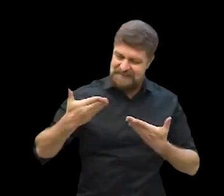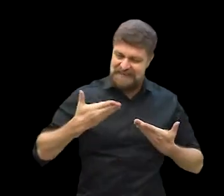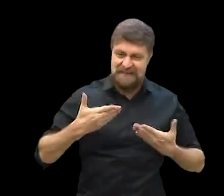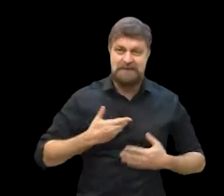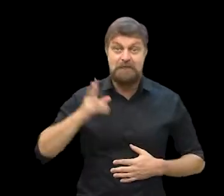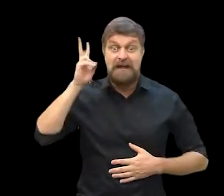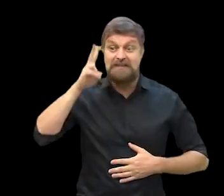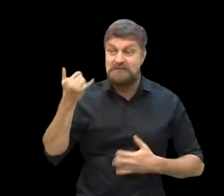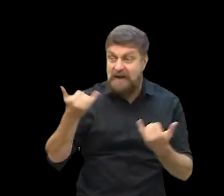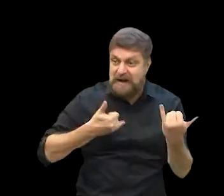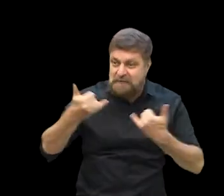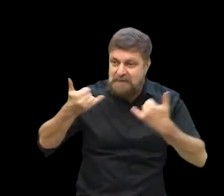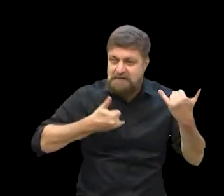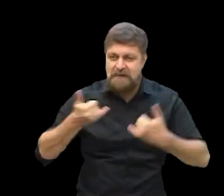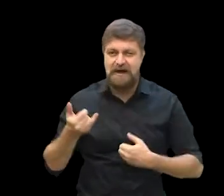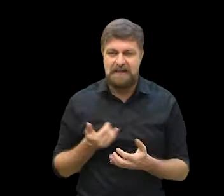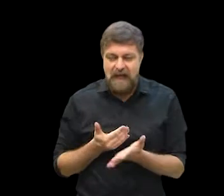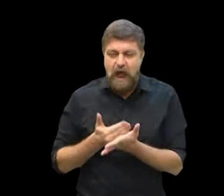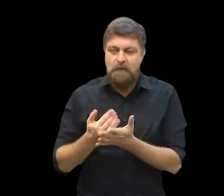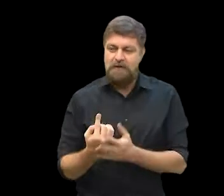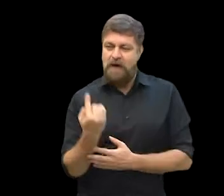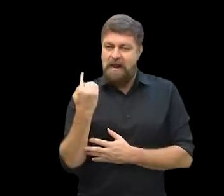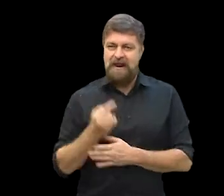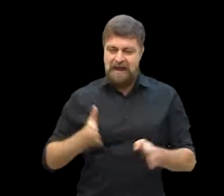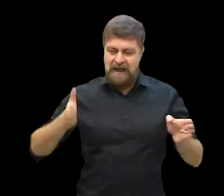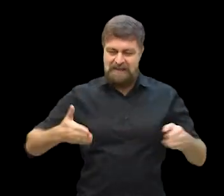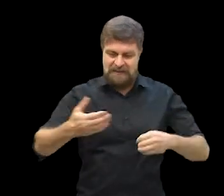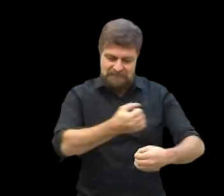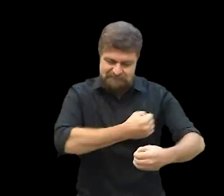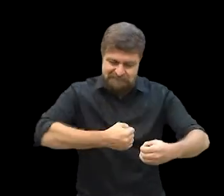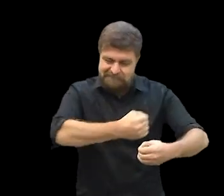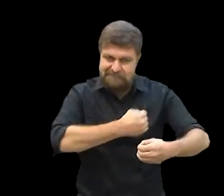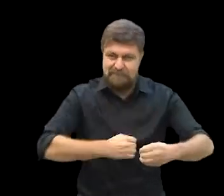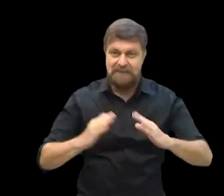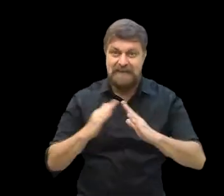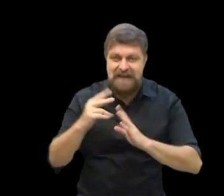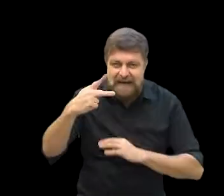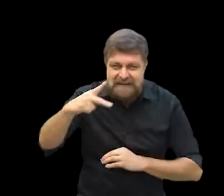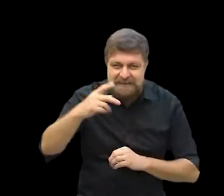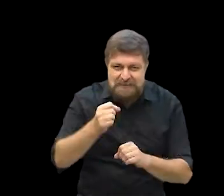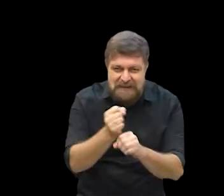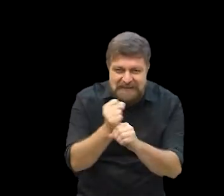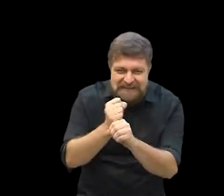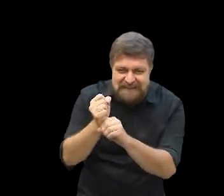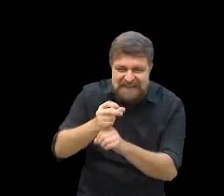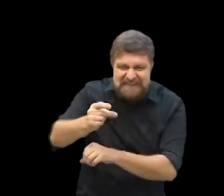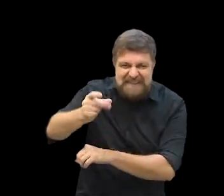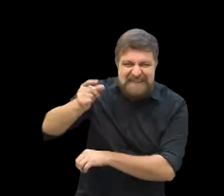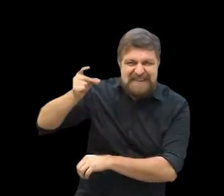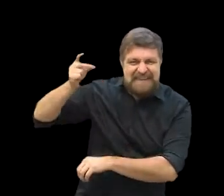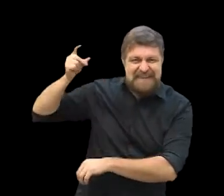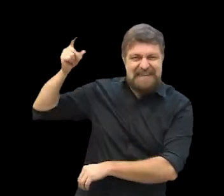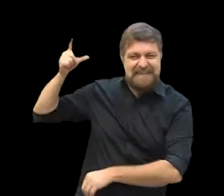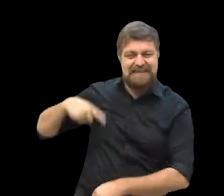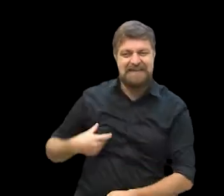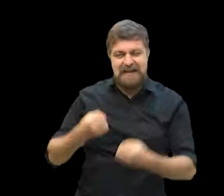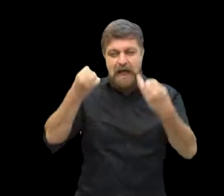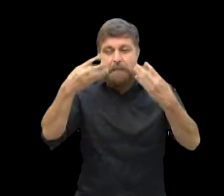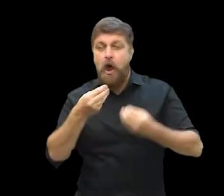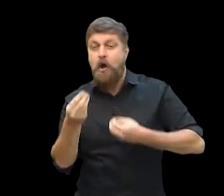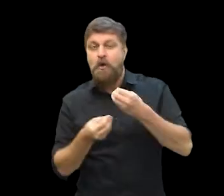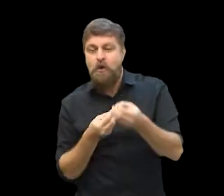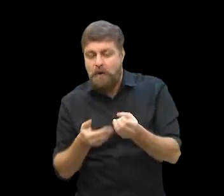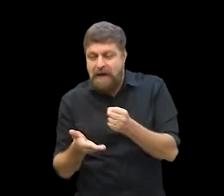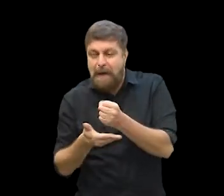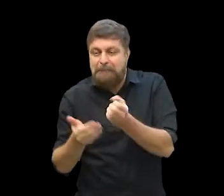essa história que começou lá na cozinha da sua casa há um bom tempo. Me fala um pouquinho desse início.